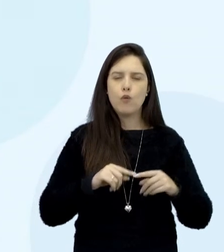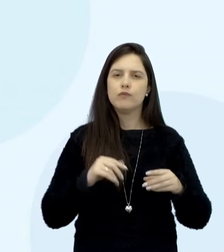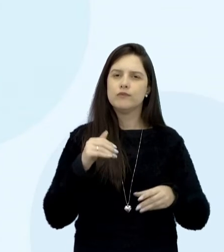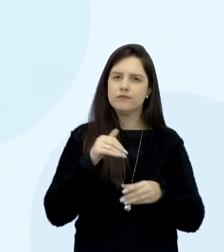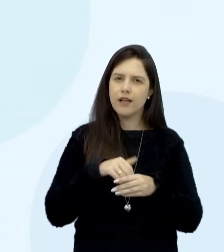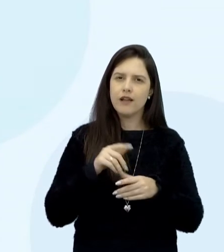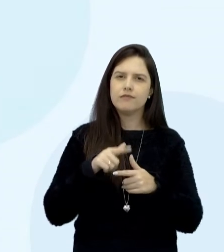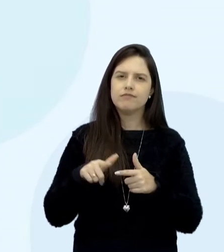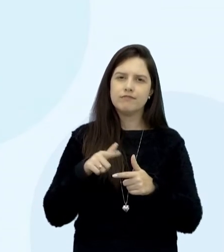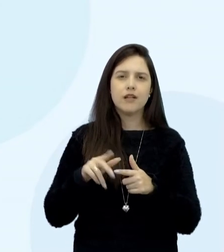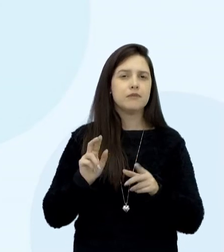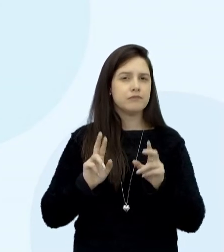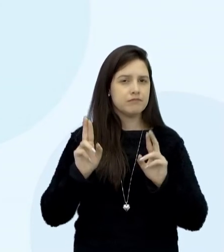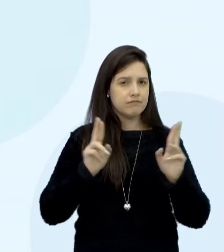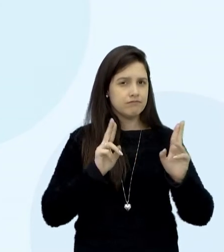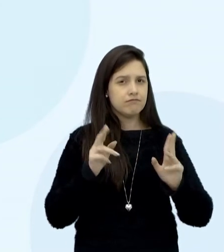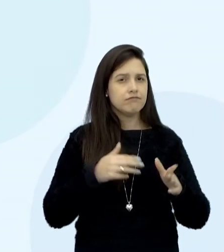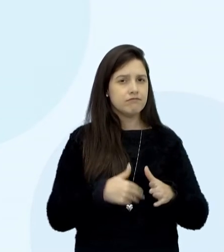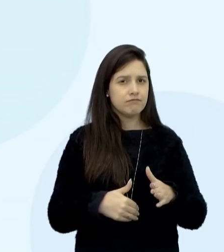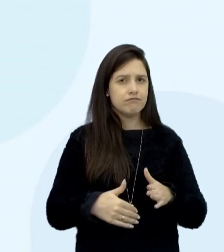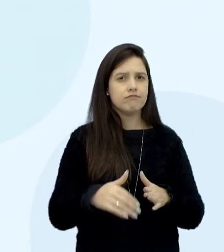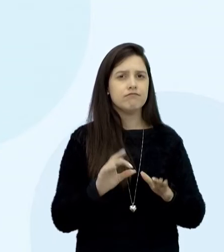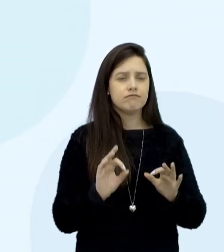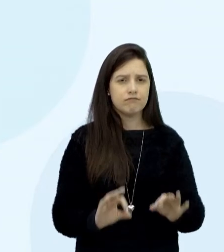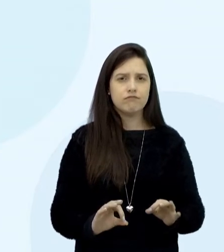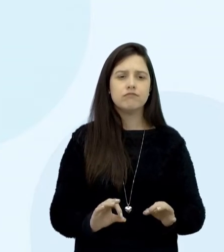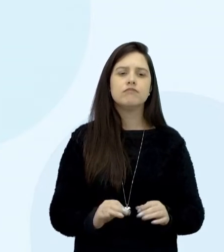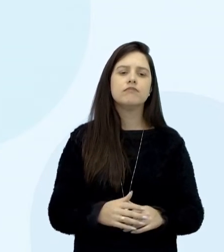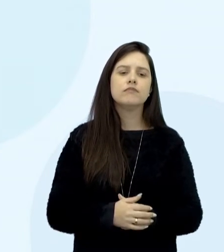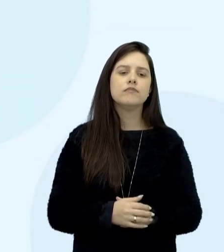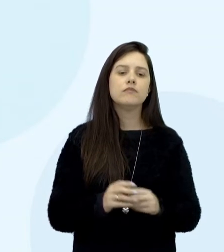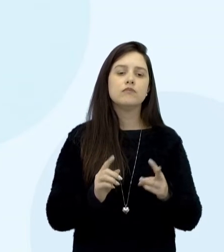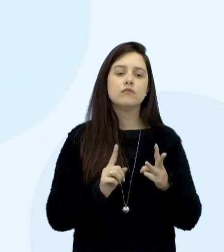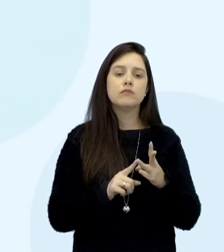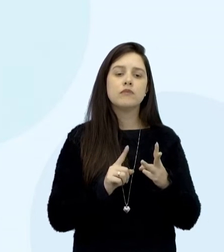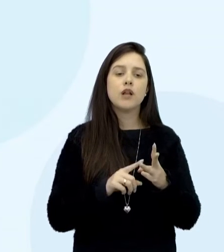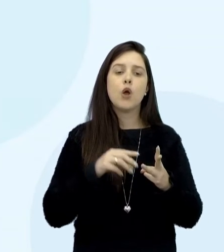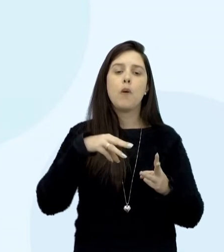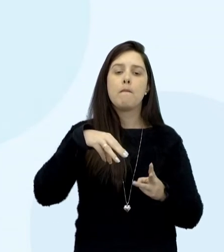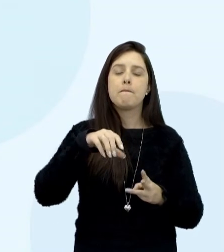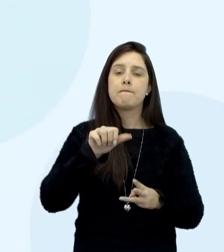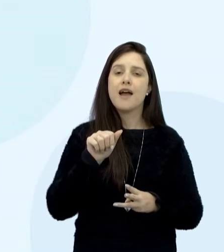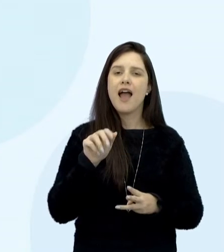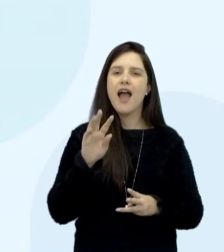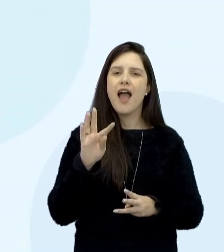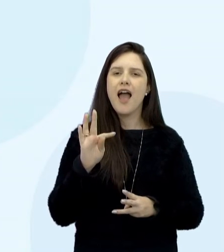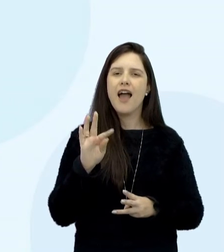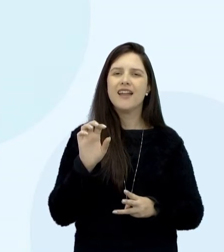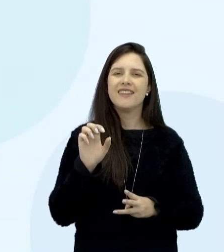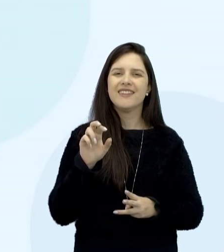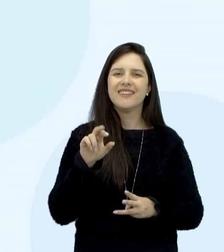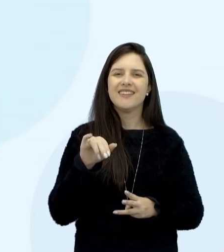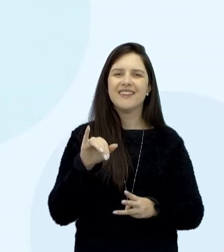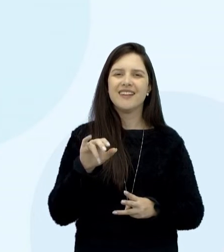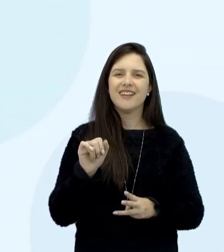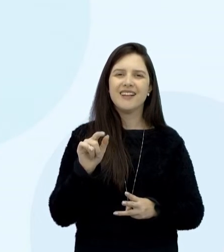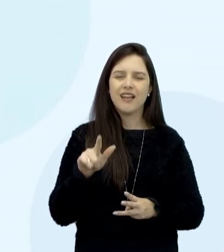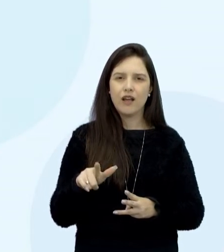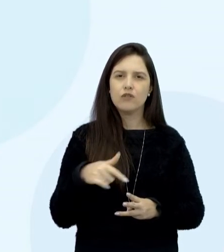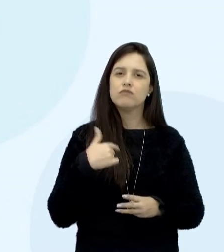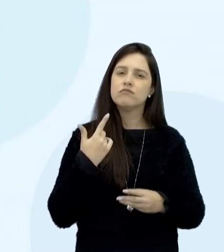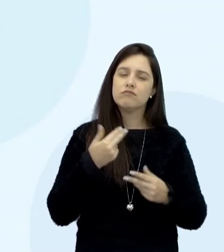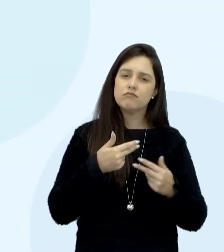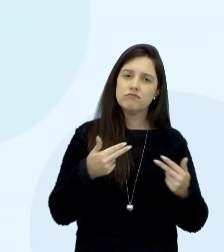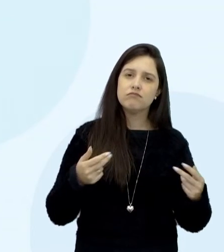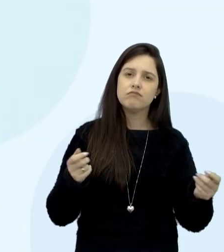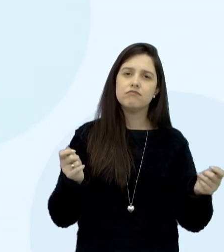que é encontrado através de pesquisa arqueológica. E o patrimônio material, que é o móvel e o imóvel, são os prédios, as